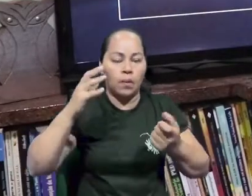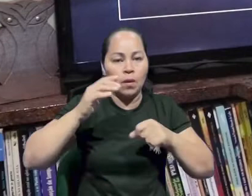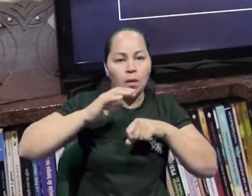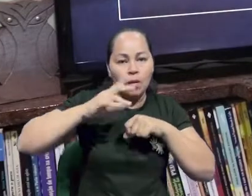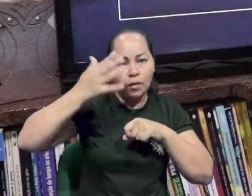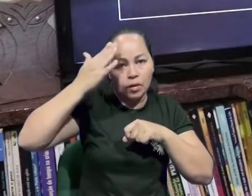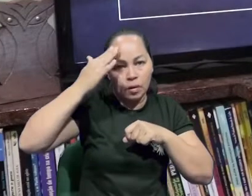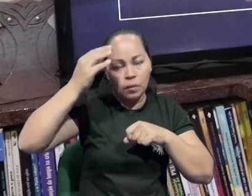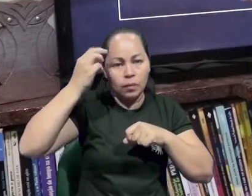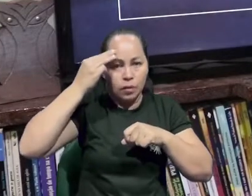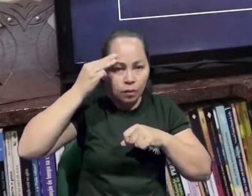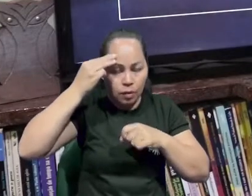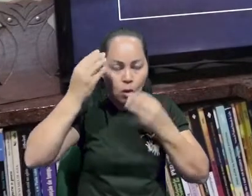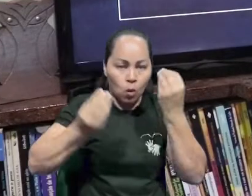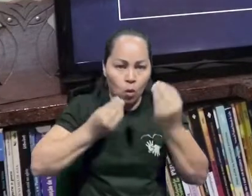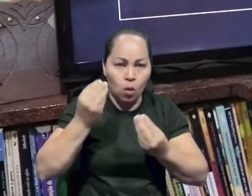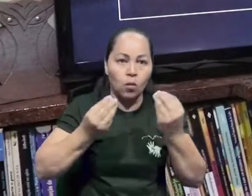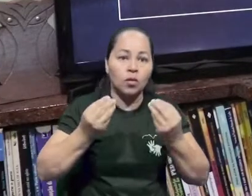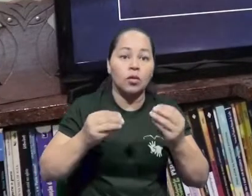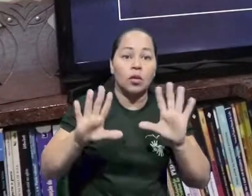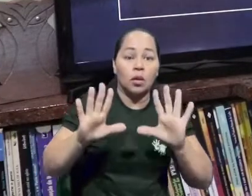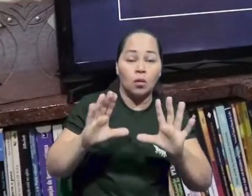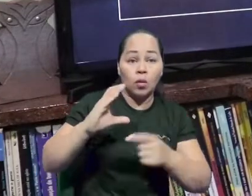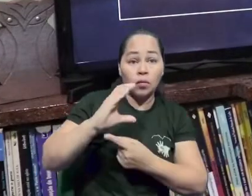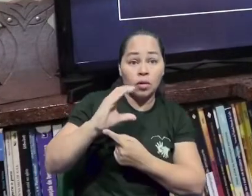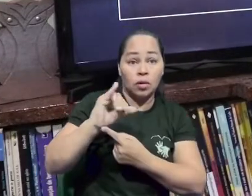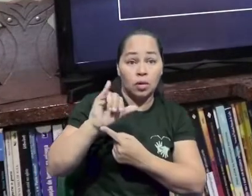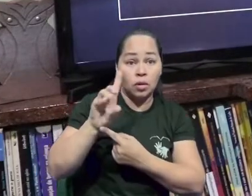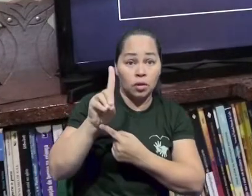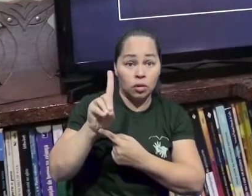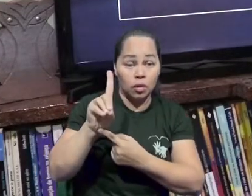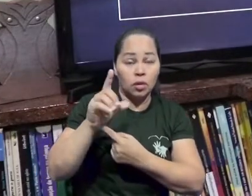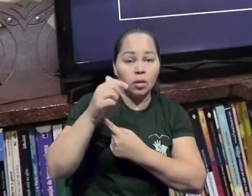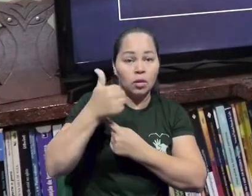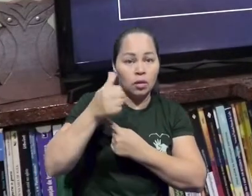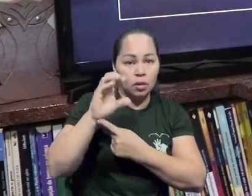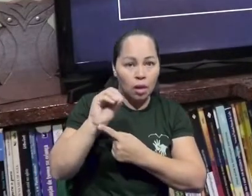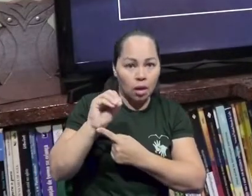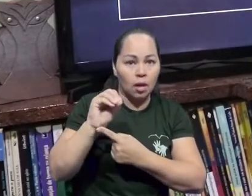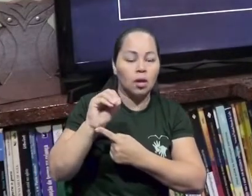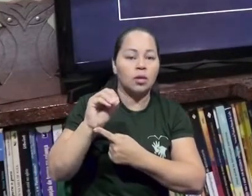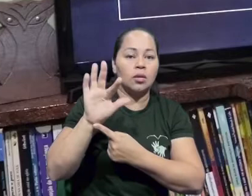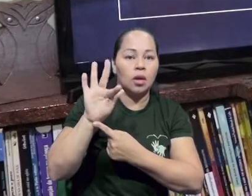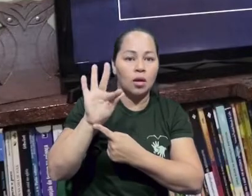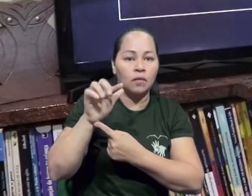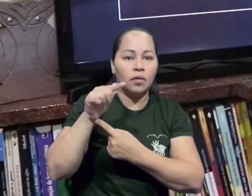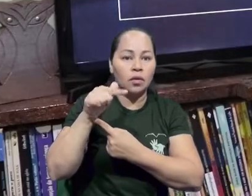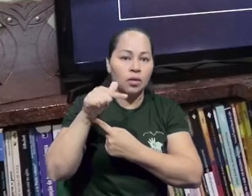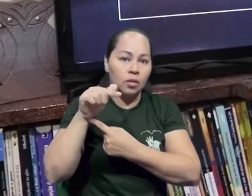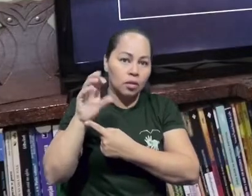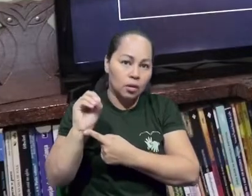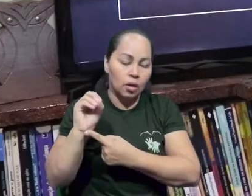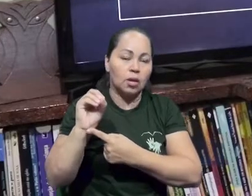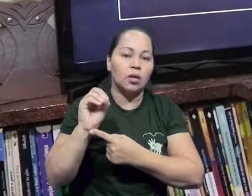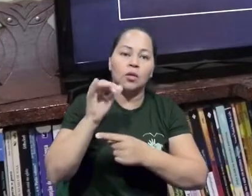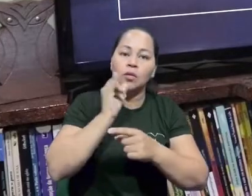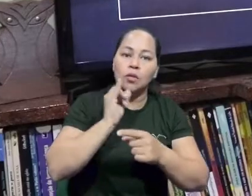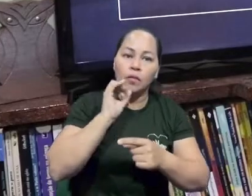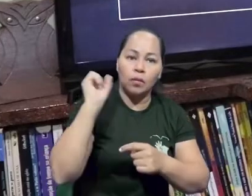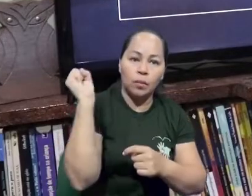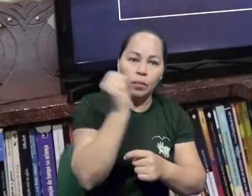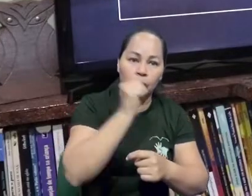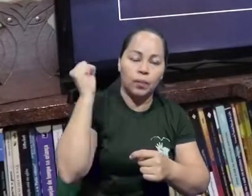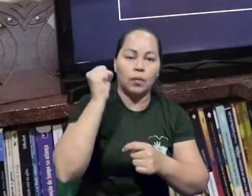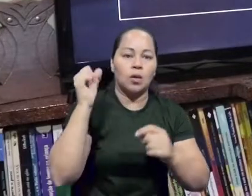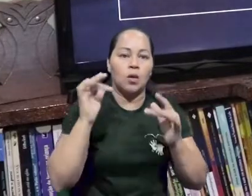leve CID-tal, que é o CID-10F70. No caso de um aluno com DI grave, apresentou um laudo médico